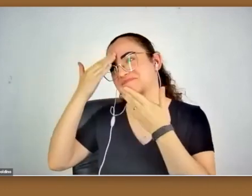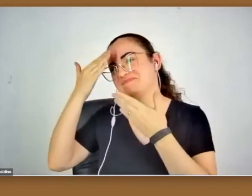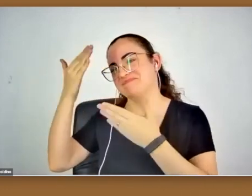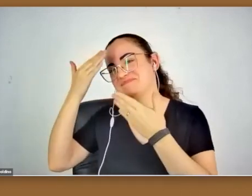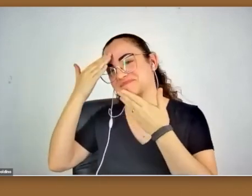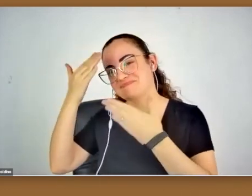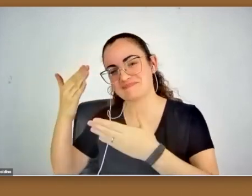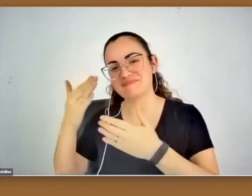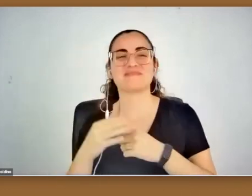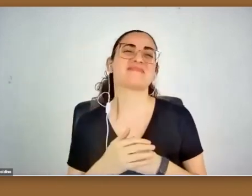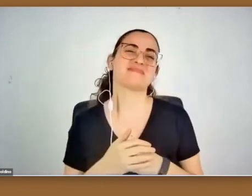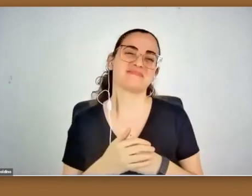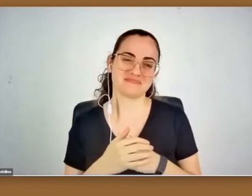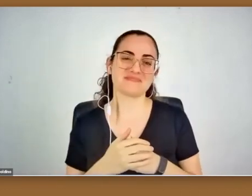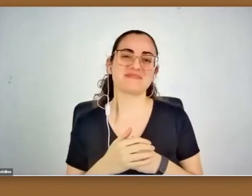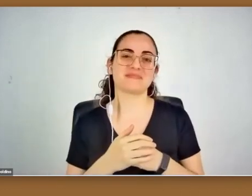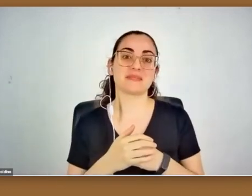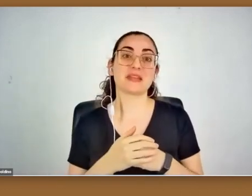tenha ficado